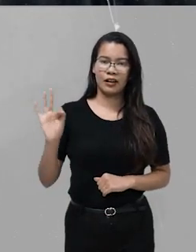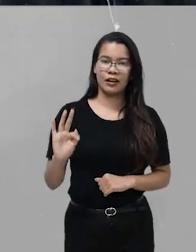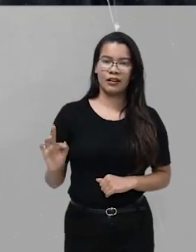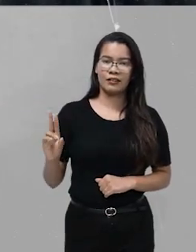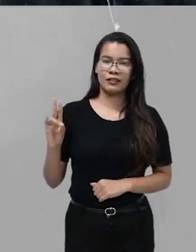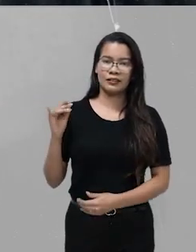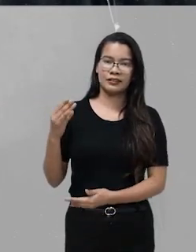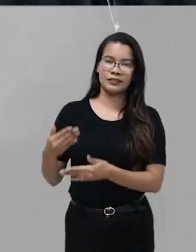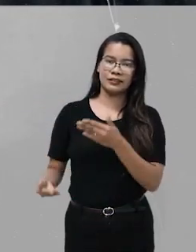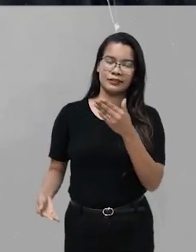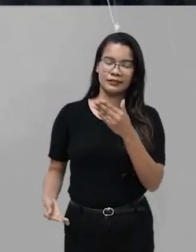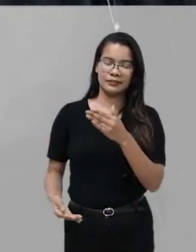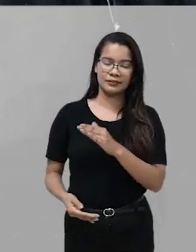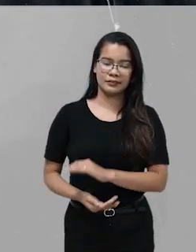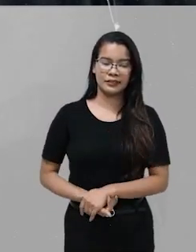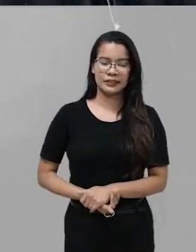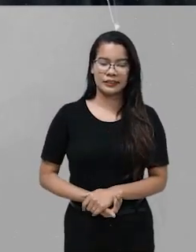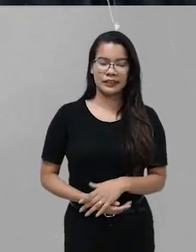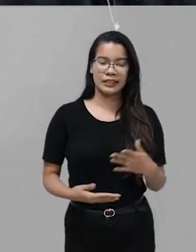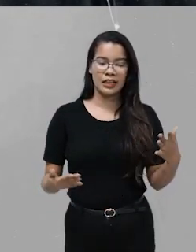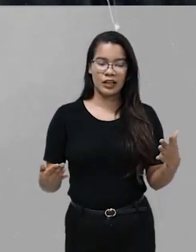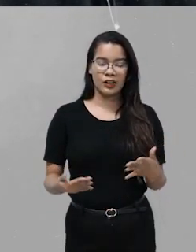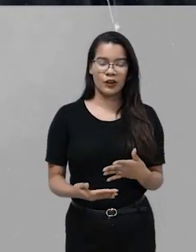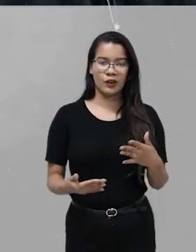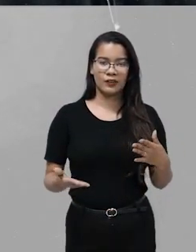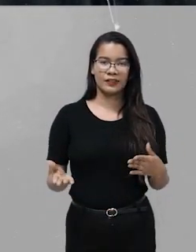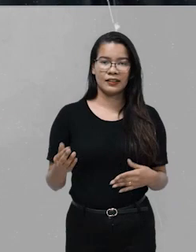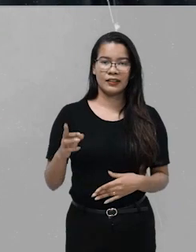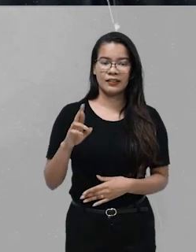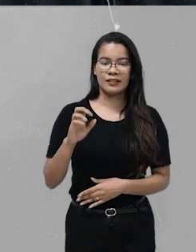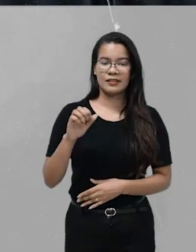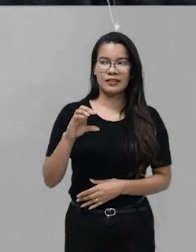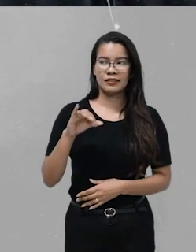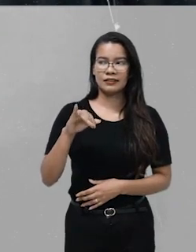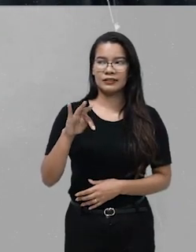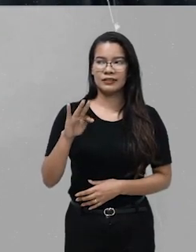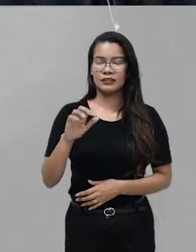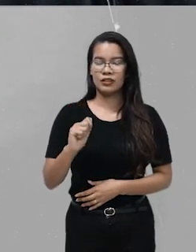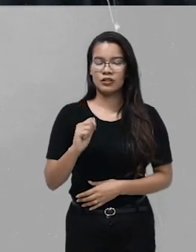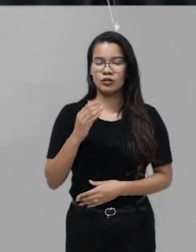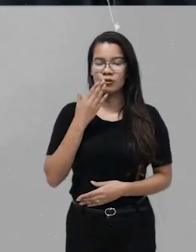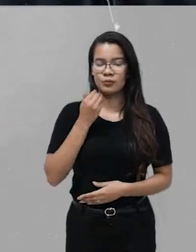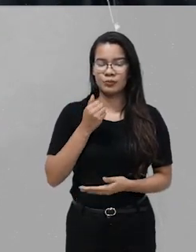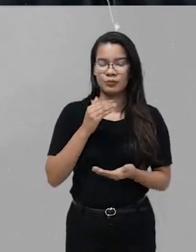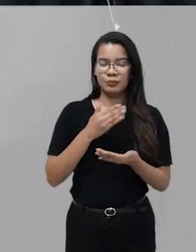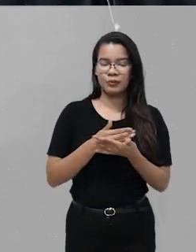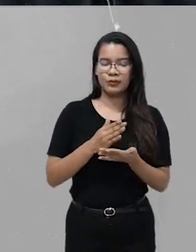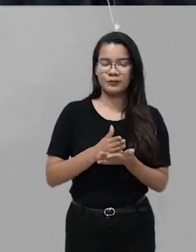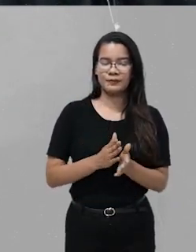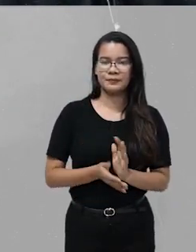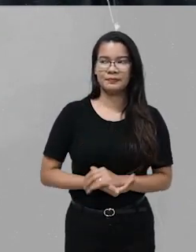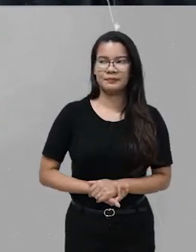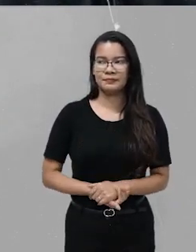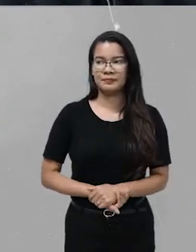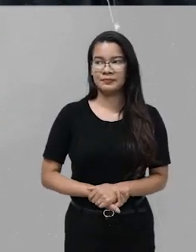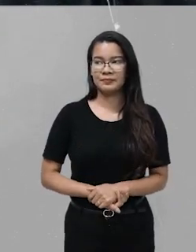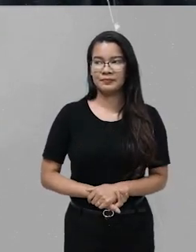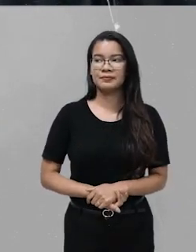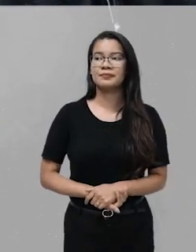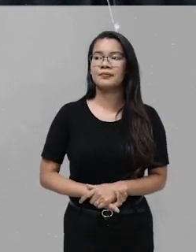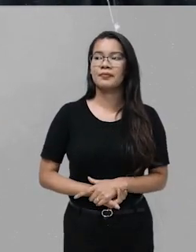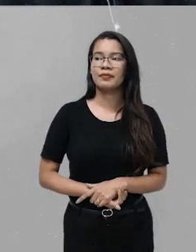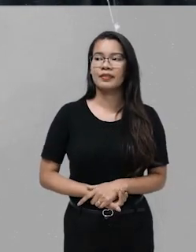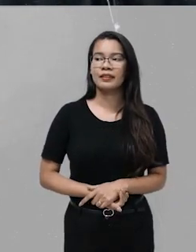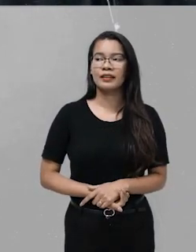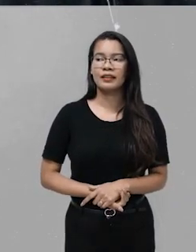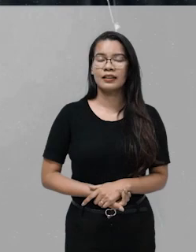corte, né, de 50 mil vagas. E aqui a receita de bolo. Eu vou voltar aqui só rapidinho, já que você está comigo e com o slide na sua tela. Olha só. Tem